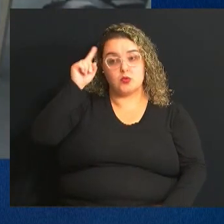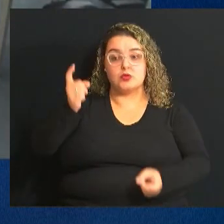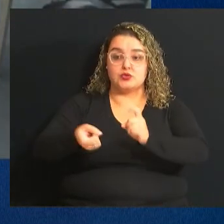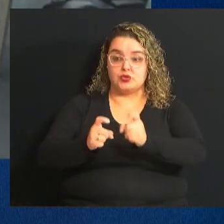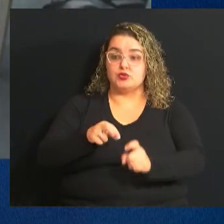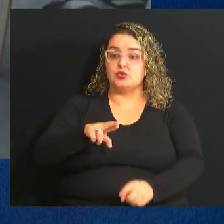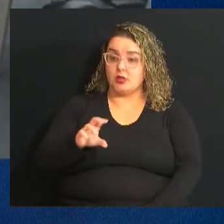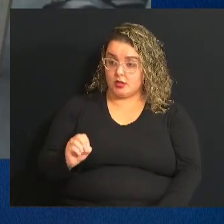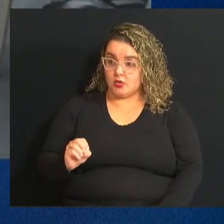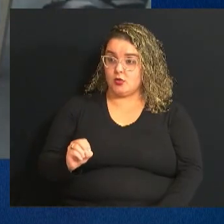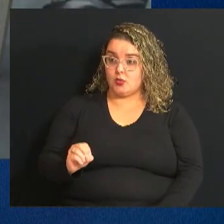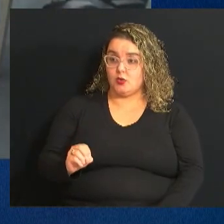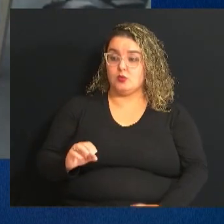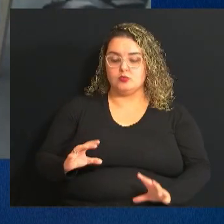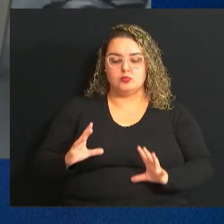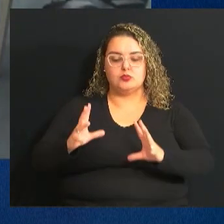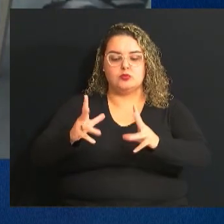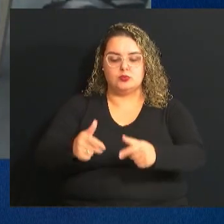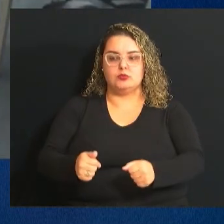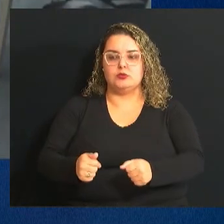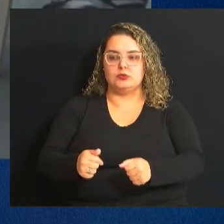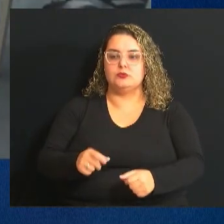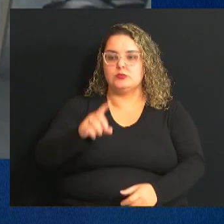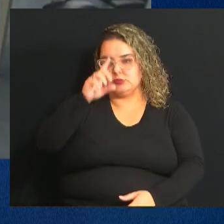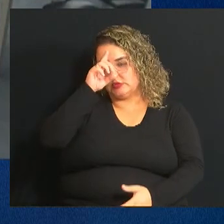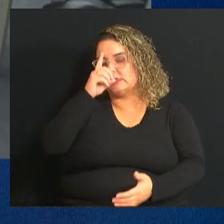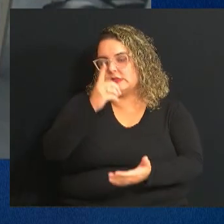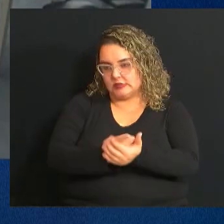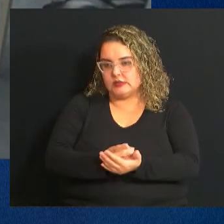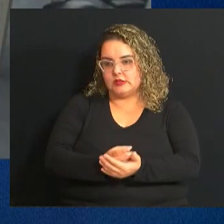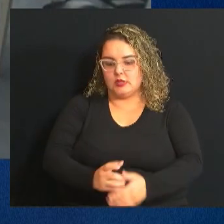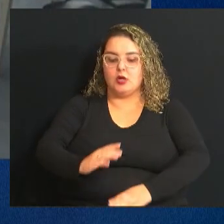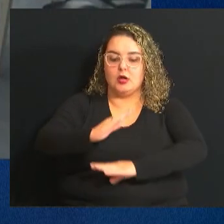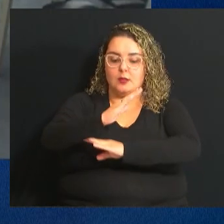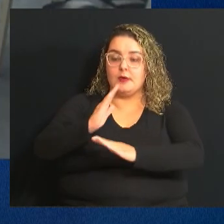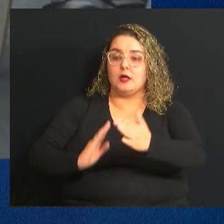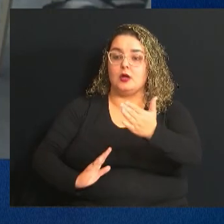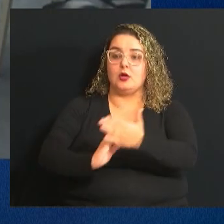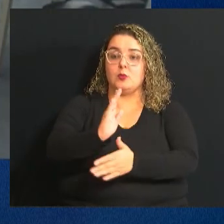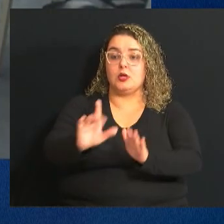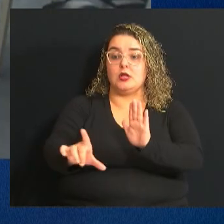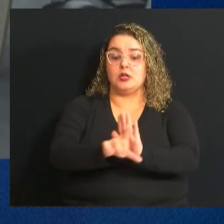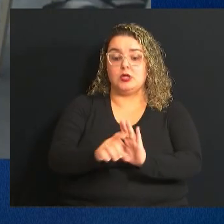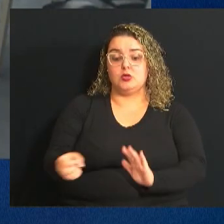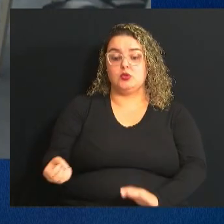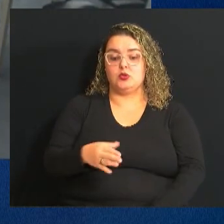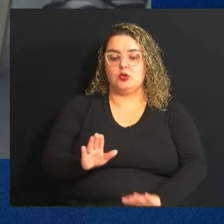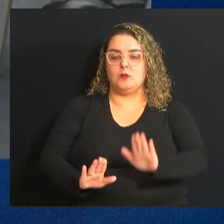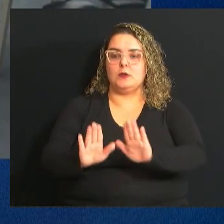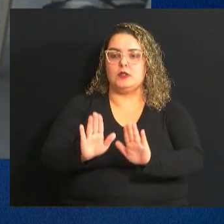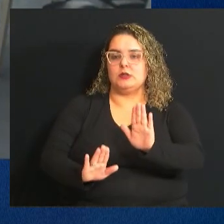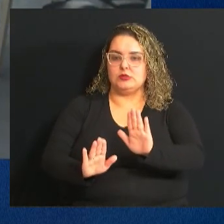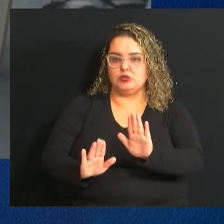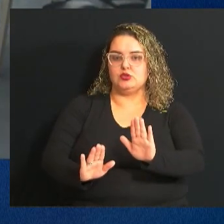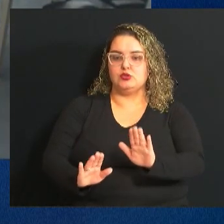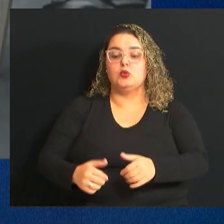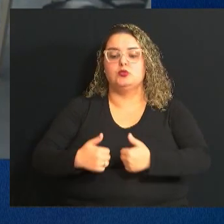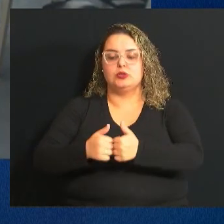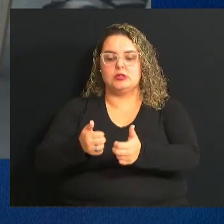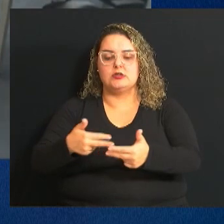Olá, muito boa tarde para você. Câmara Notícia no ar, pela tela da TV Câmara Campinas. Quero lembrar que a sua